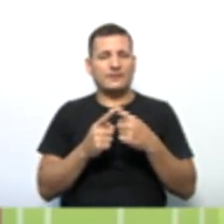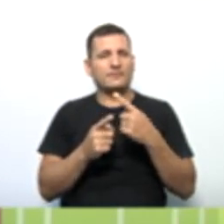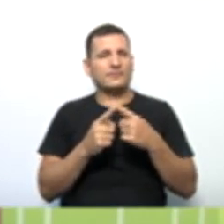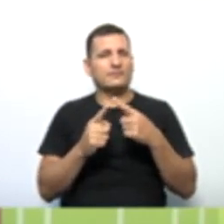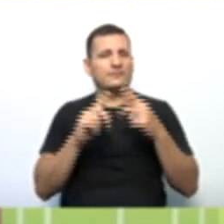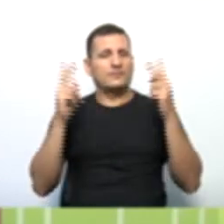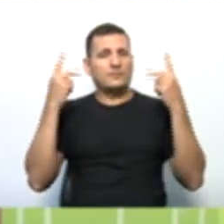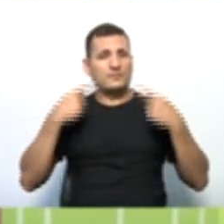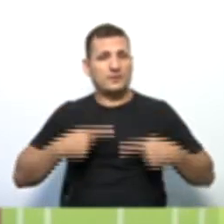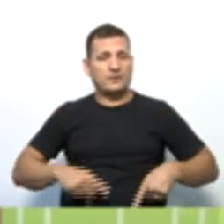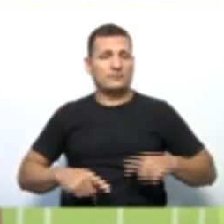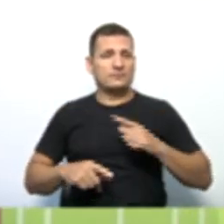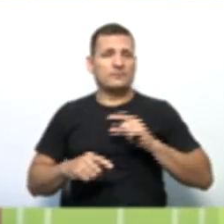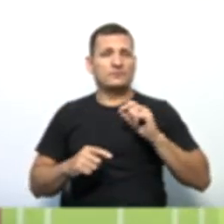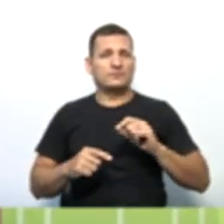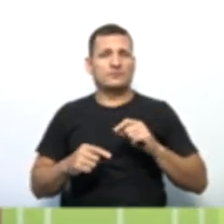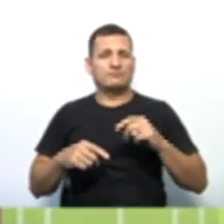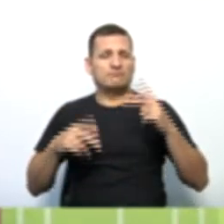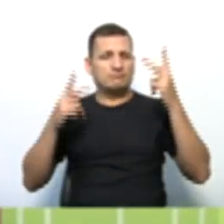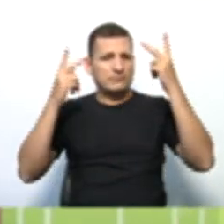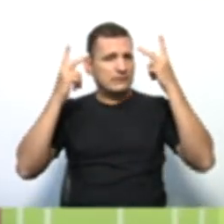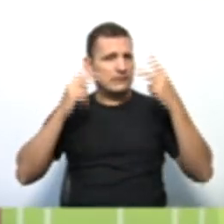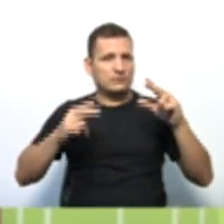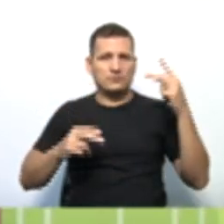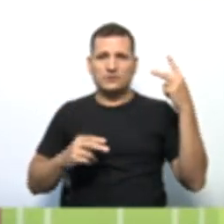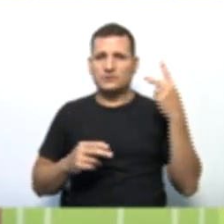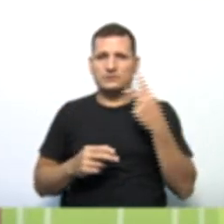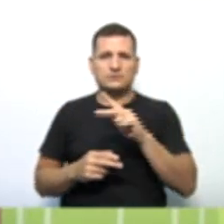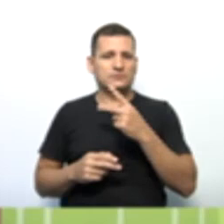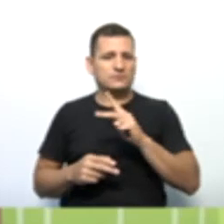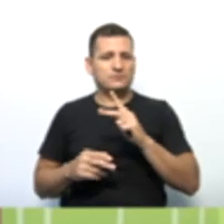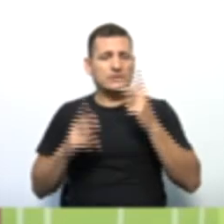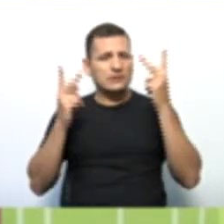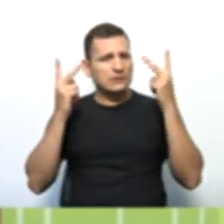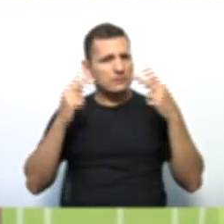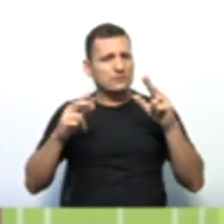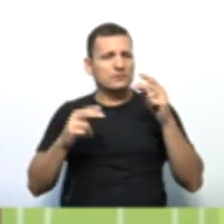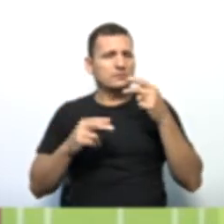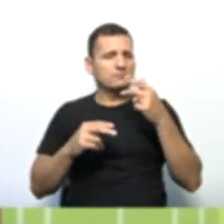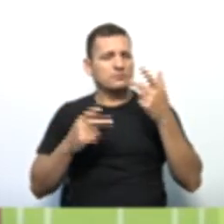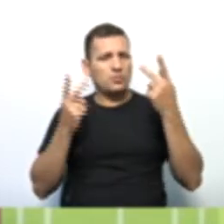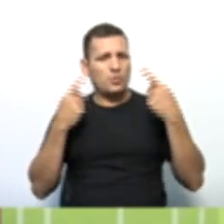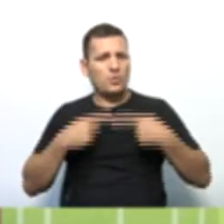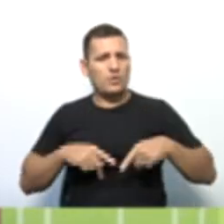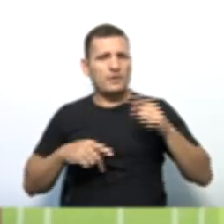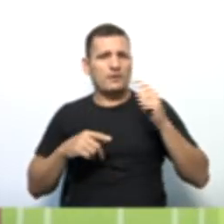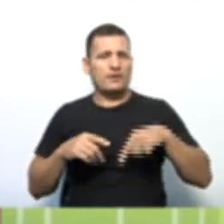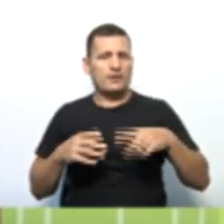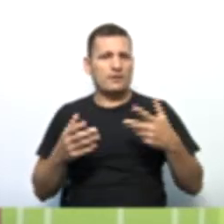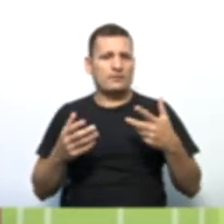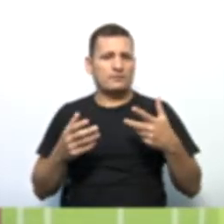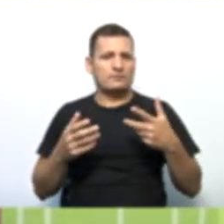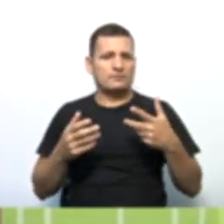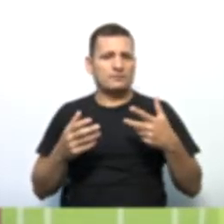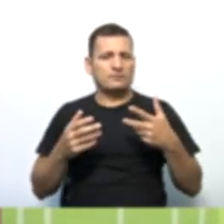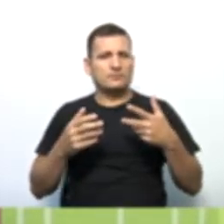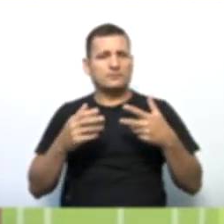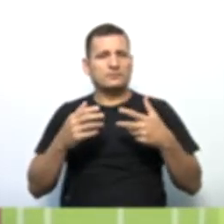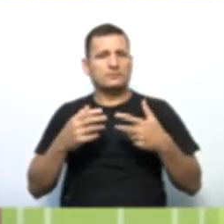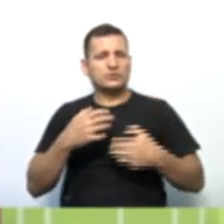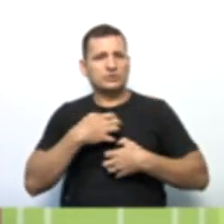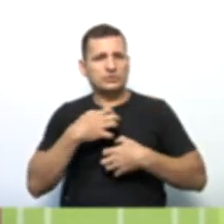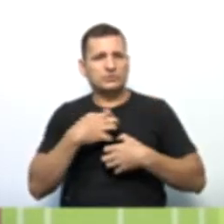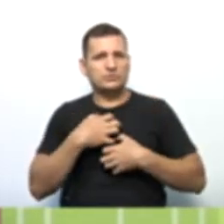levado pela sua natureza, e a natureza do homem, gente, é uma natureza irracional, é uma natureza levada por instintos,